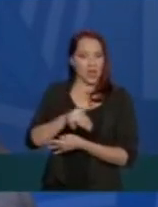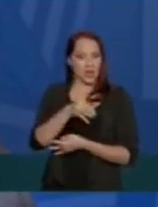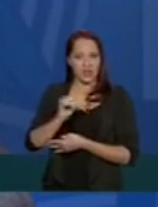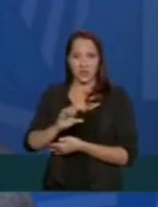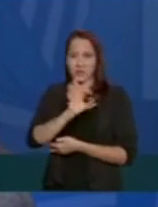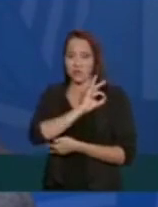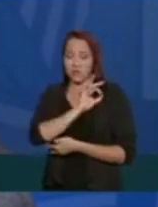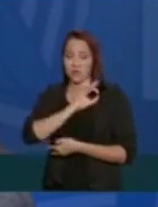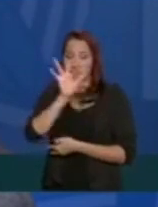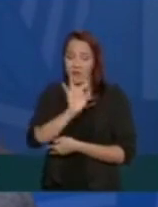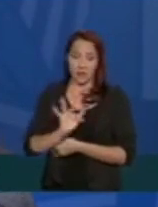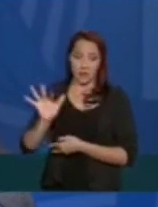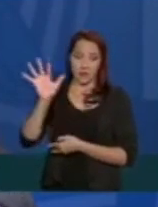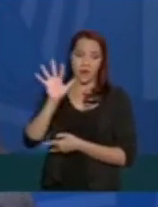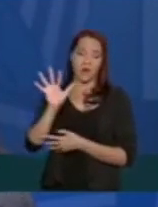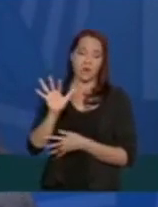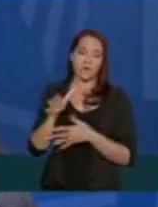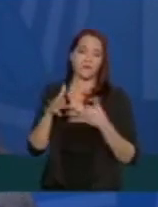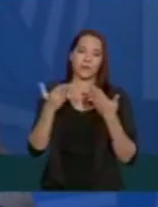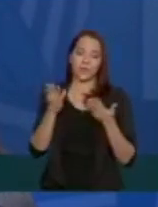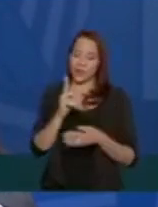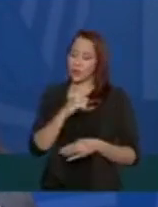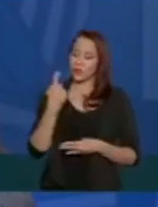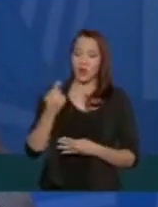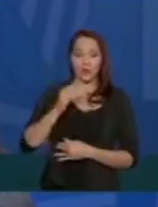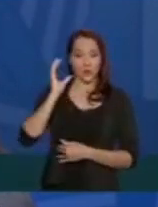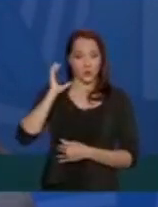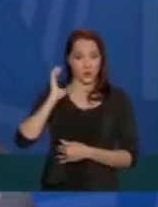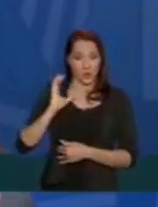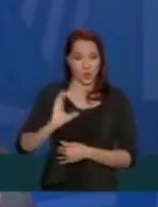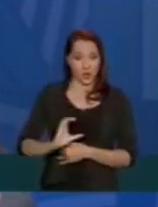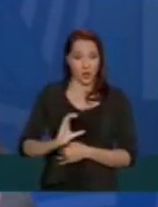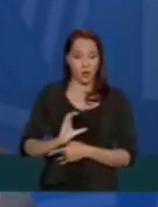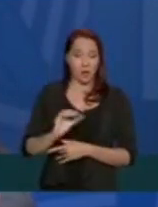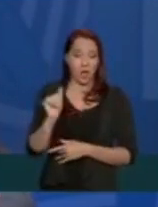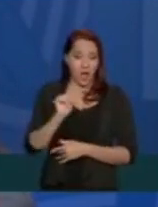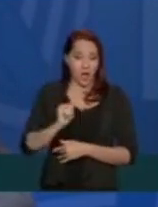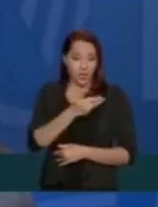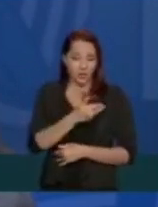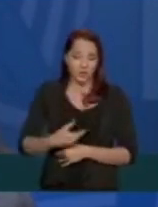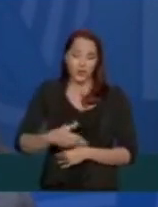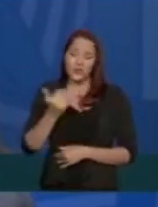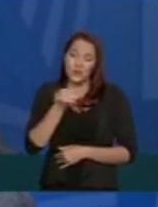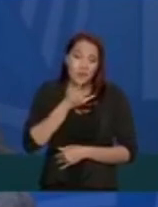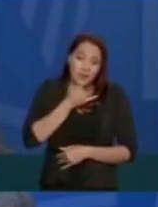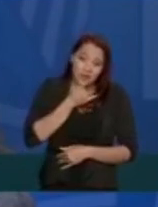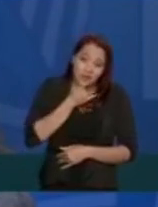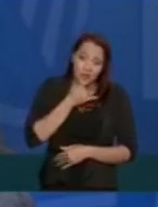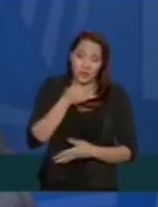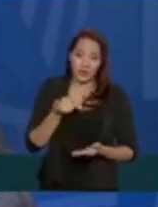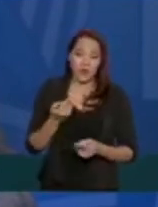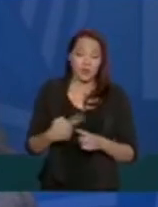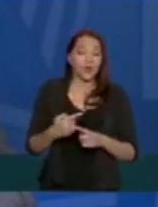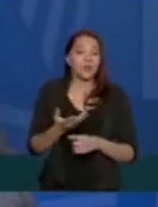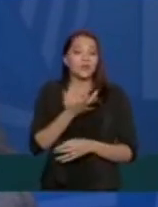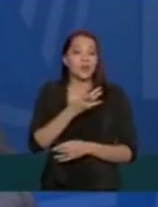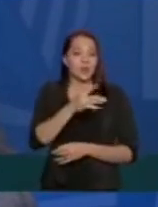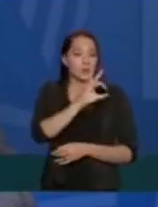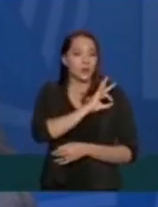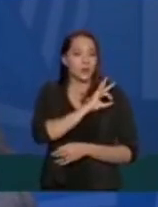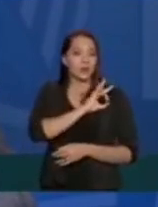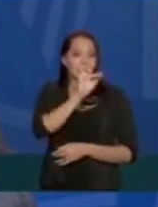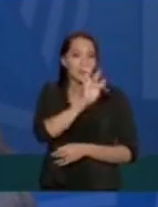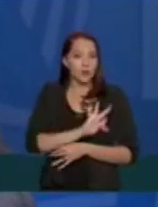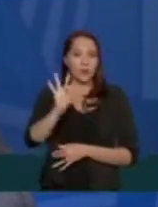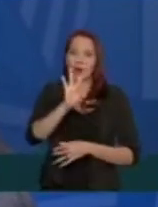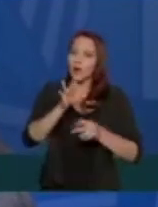Federal, nós, como cidadãos e agentes públicos, lamentamos, porque nós queremos que a Polícia Federal